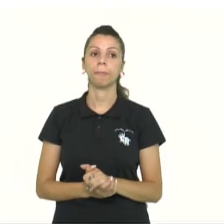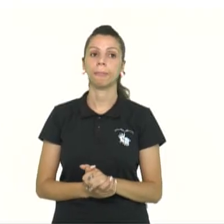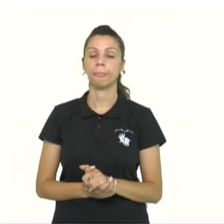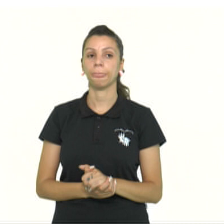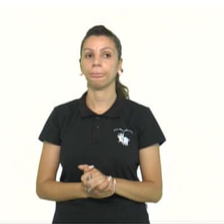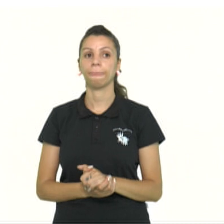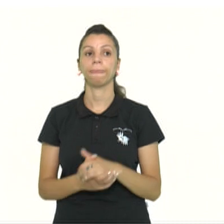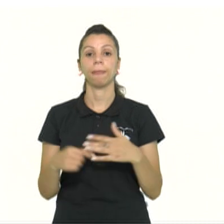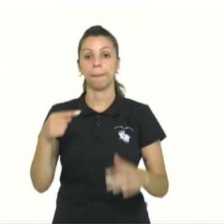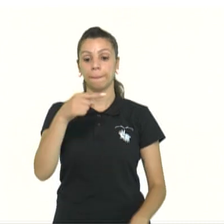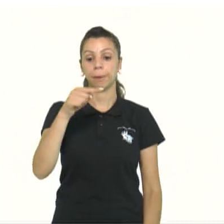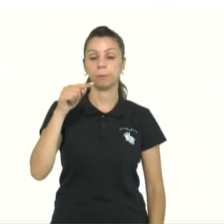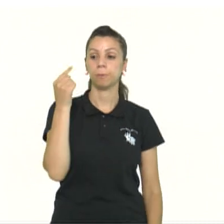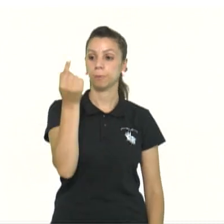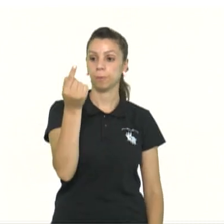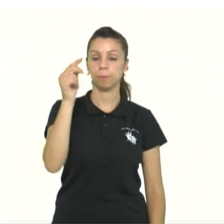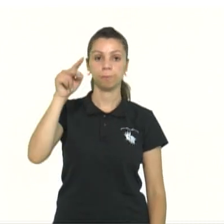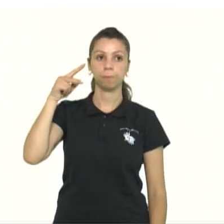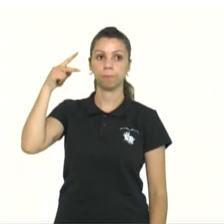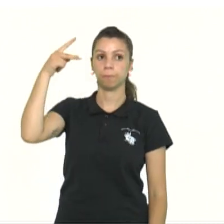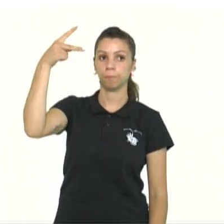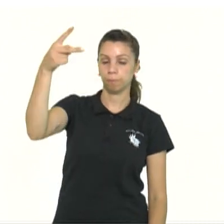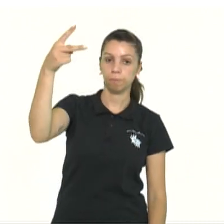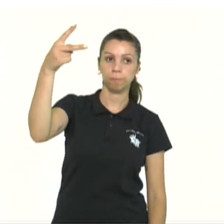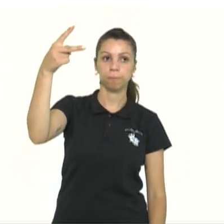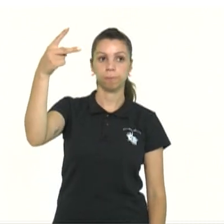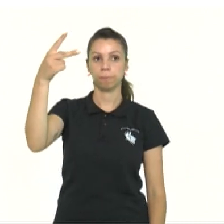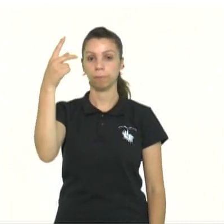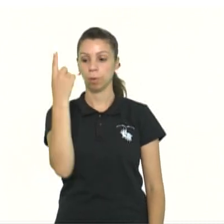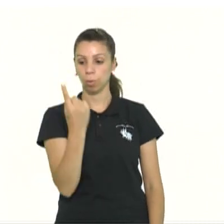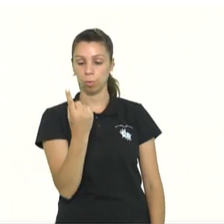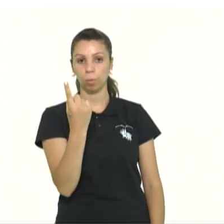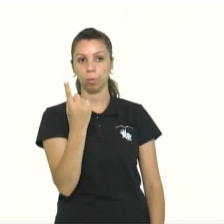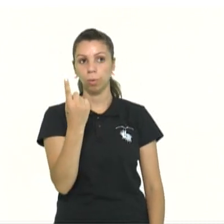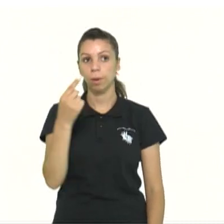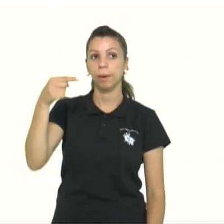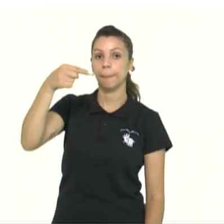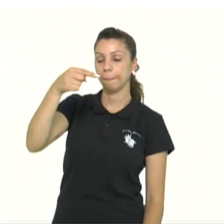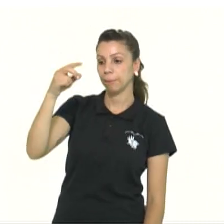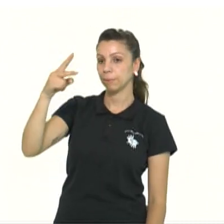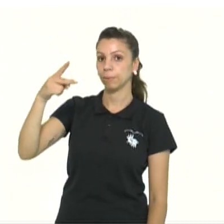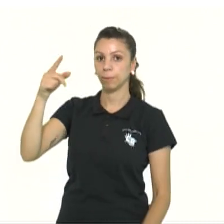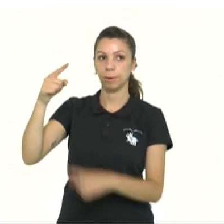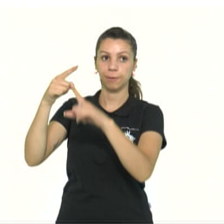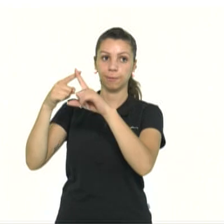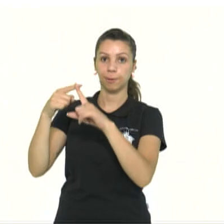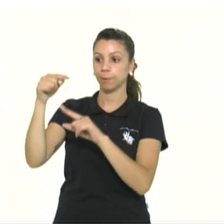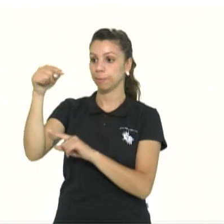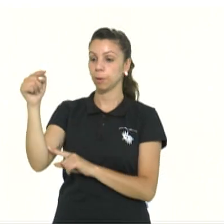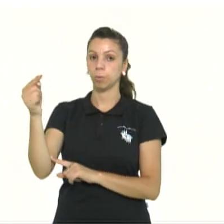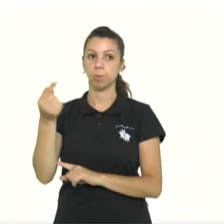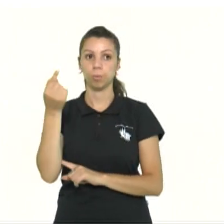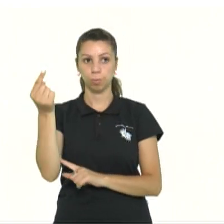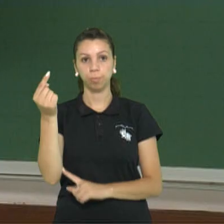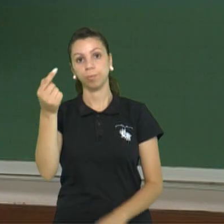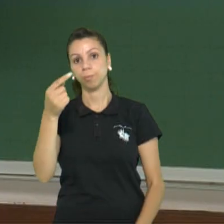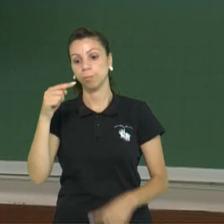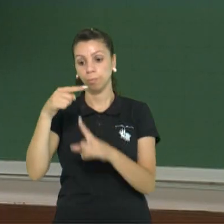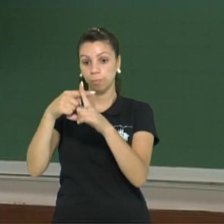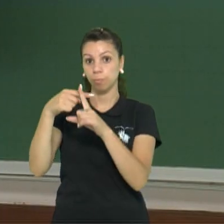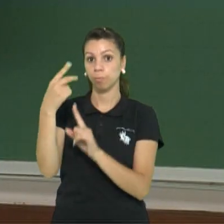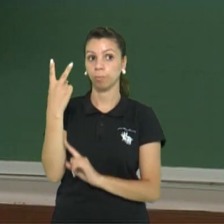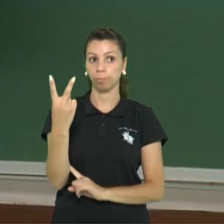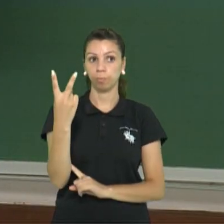Menos 1 elevado ao quadrado é 1 positivo e menos 2 vezes menos 1 é 2. O que que eu tenho lá? O meu y igual a